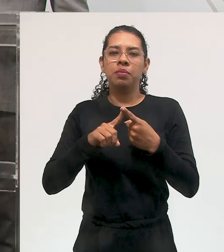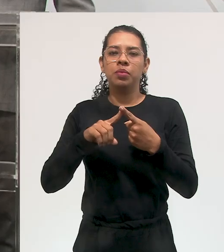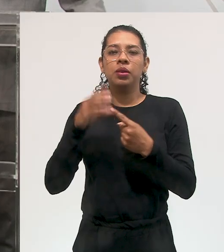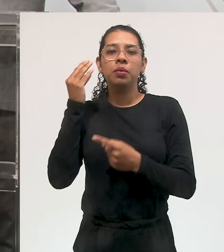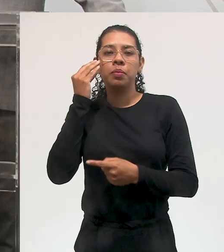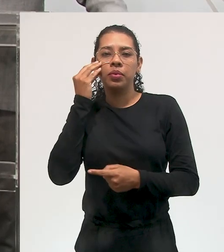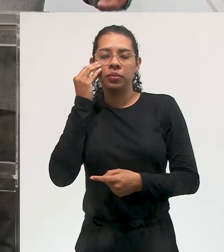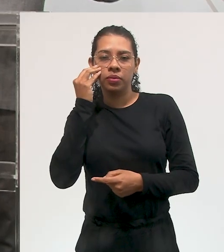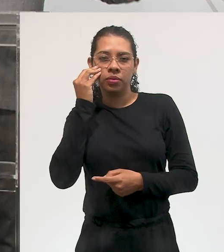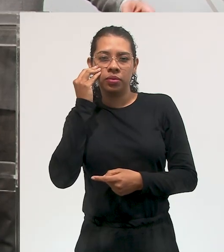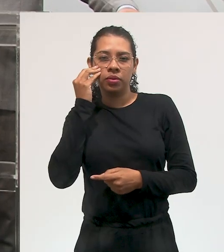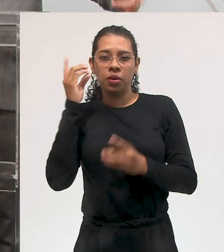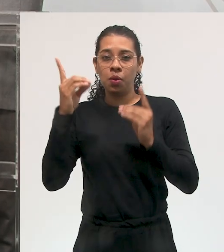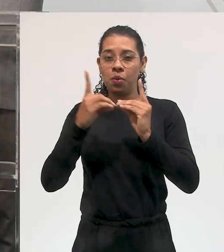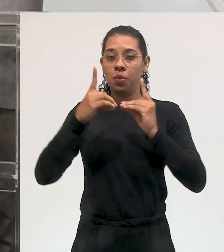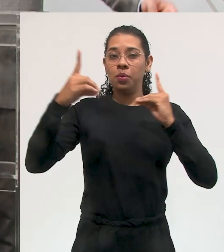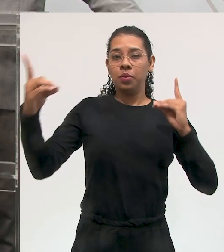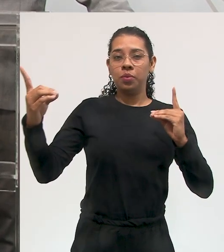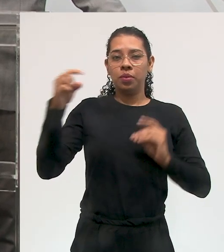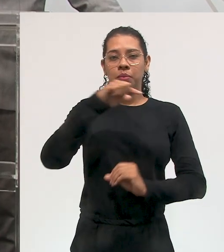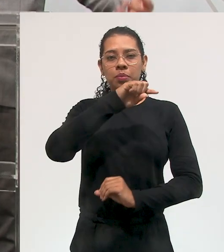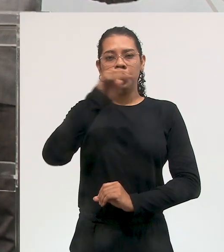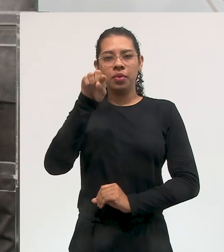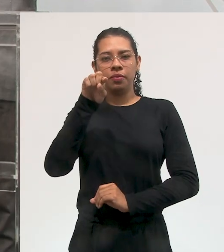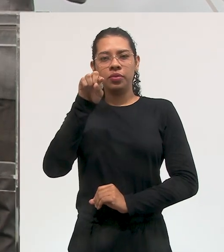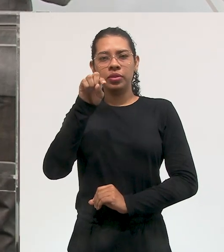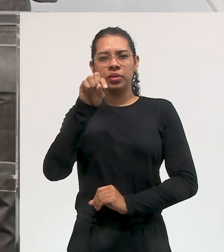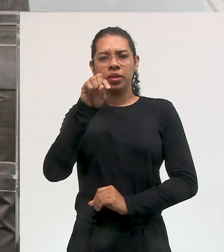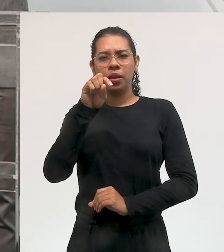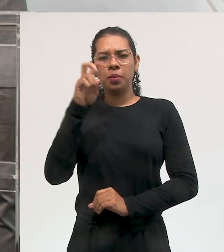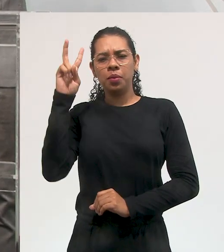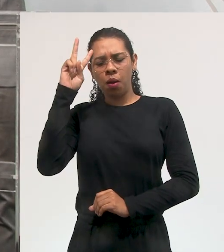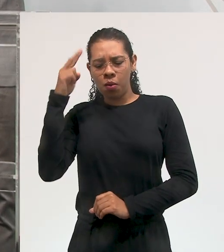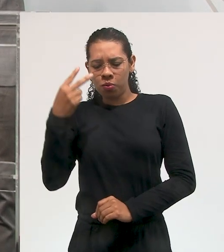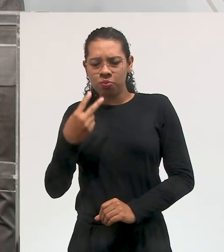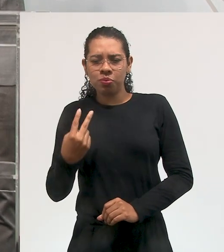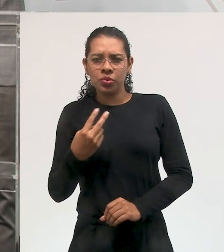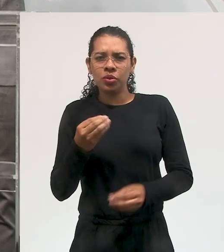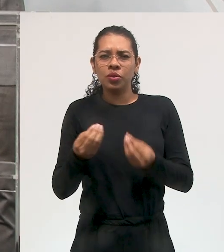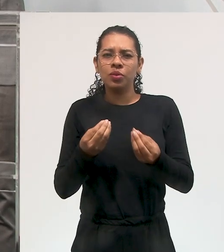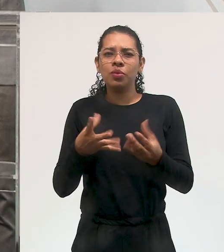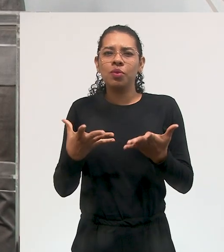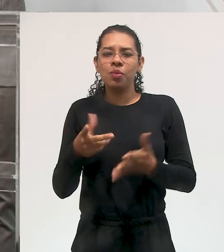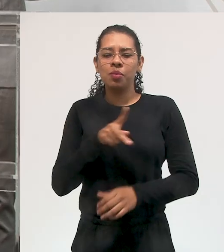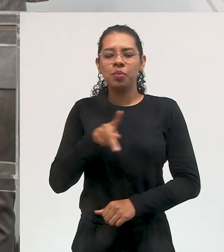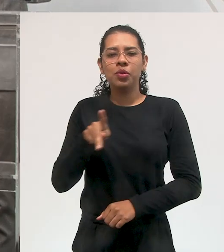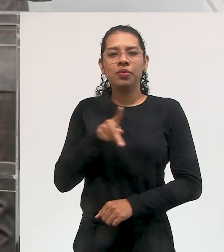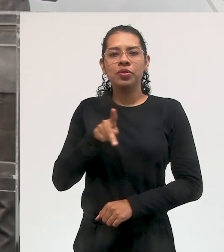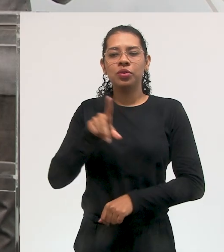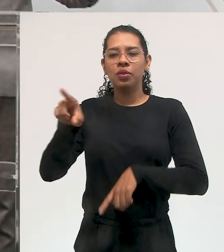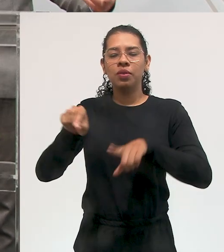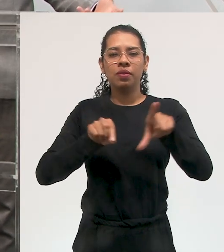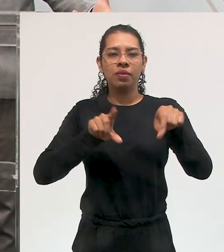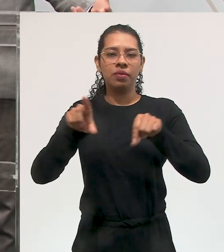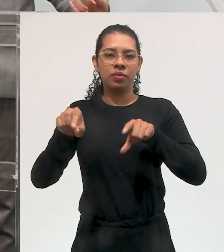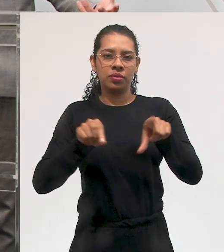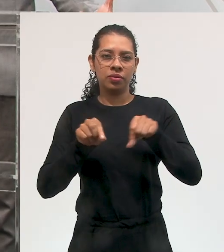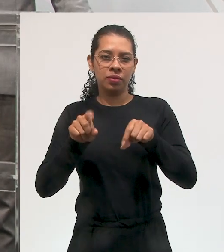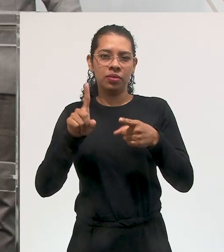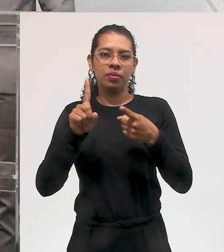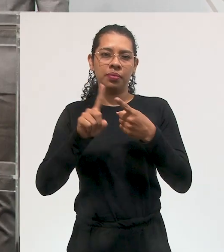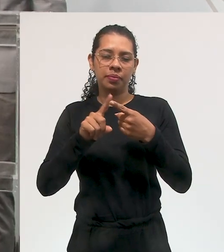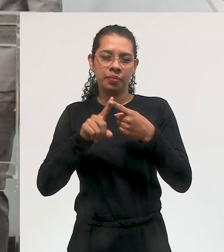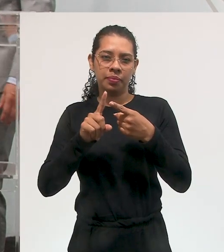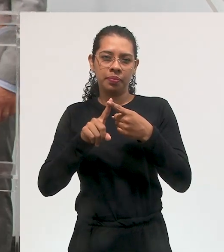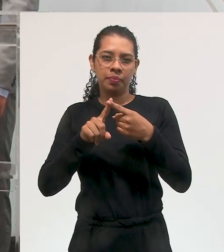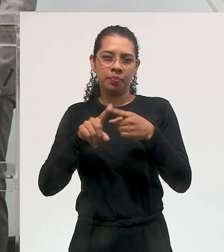dessas educações à distância, presencial, híbrida, para você se enxergar qual a parte do educador que você vai se